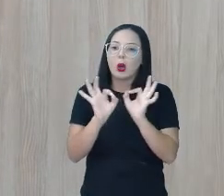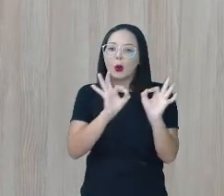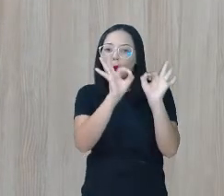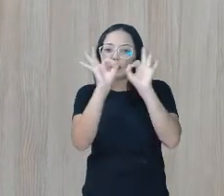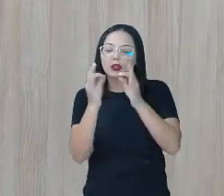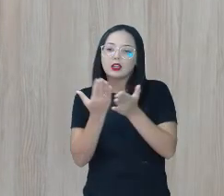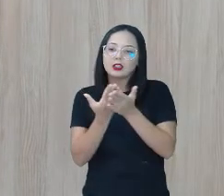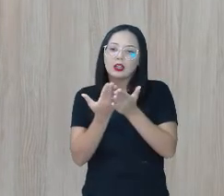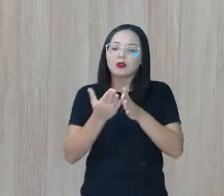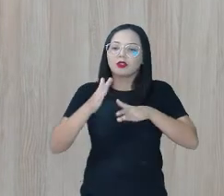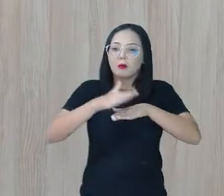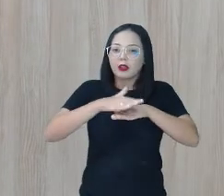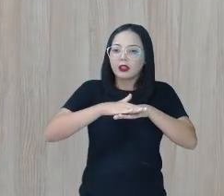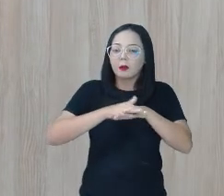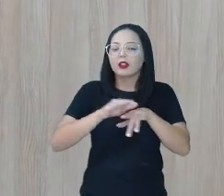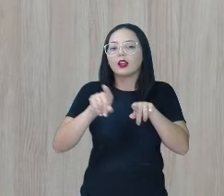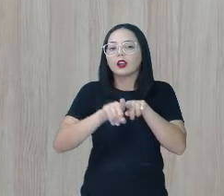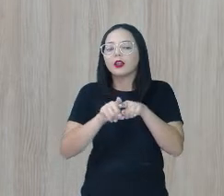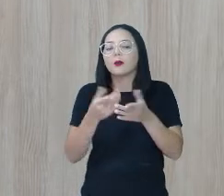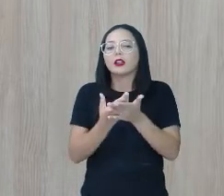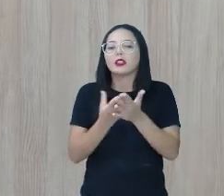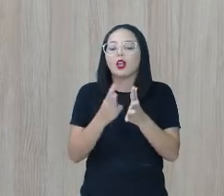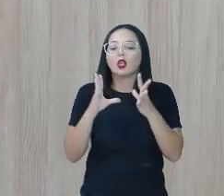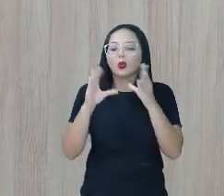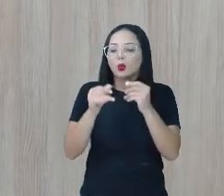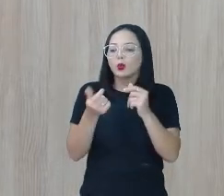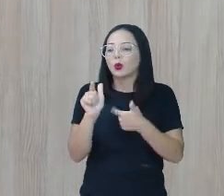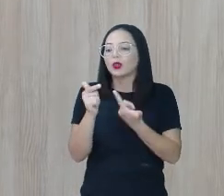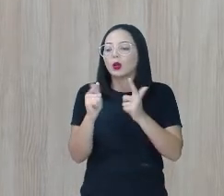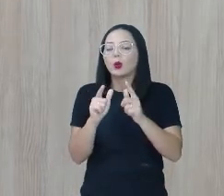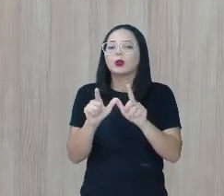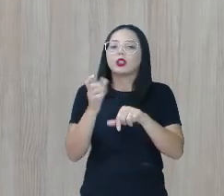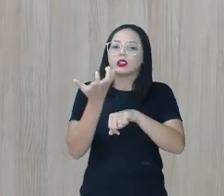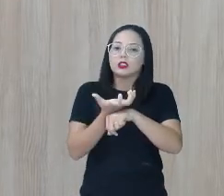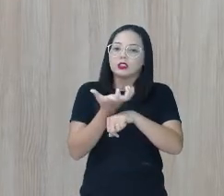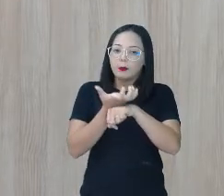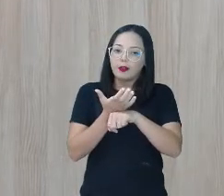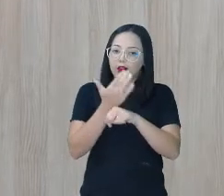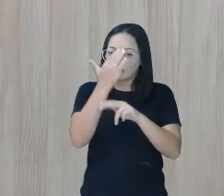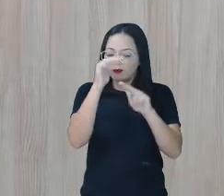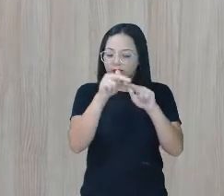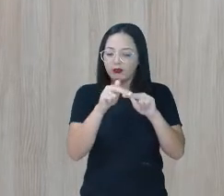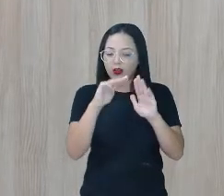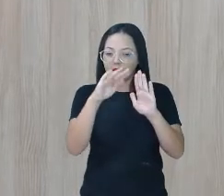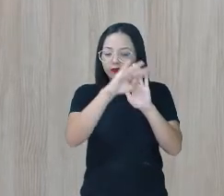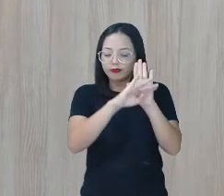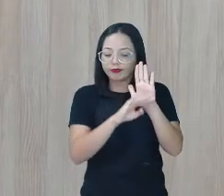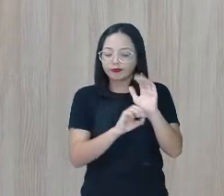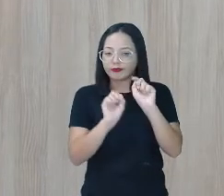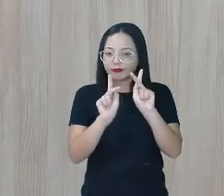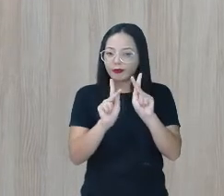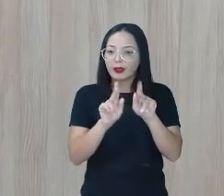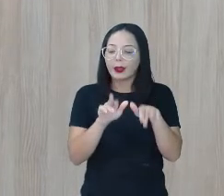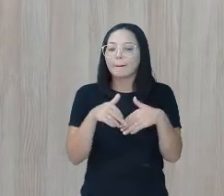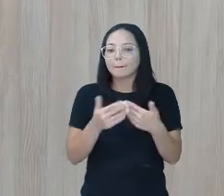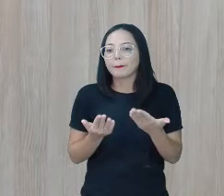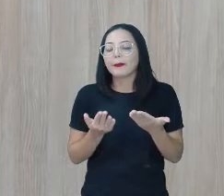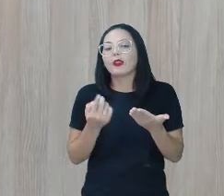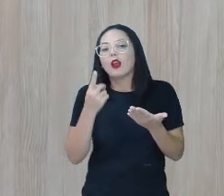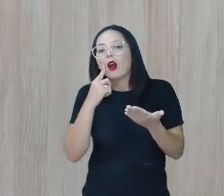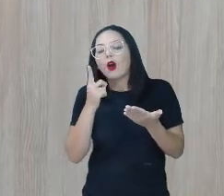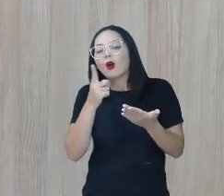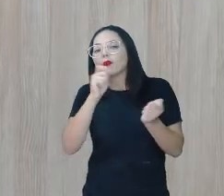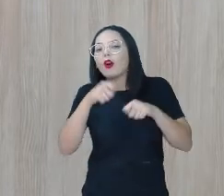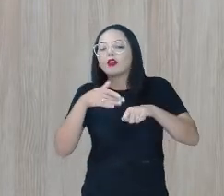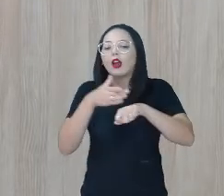aulas de matemática, mas as aulas de todas as outras disciplinas por ordem cronológica lá da trilha, certo? Então, você